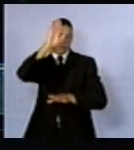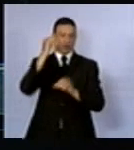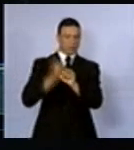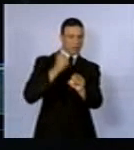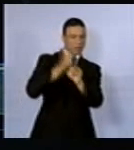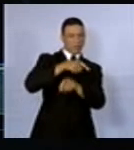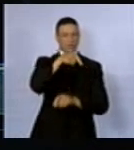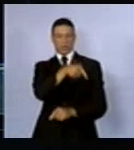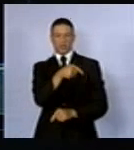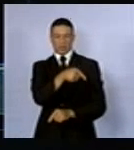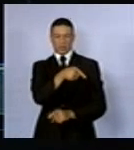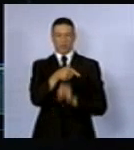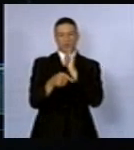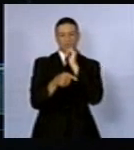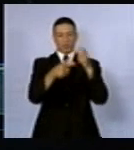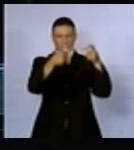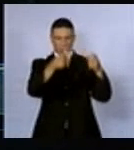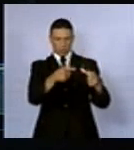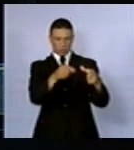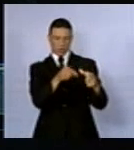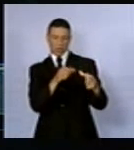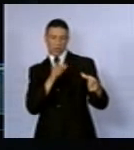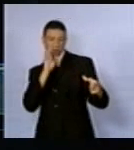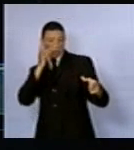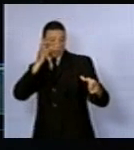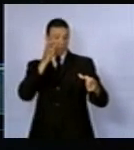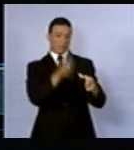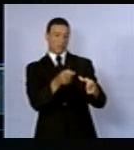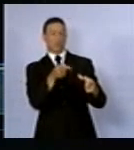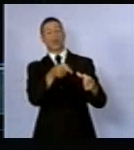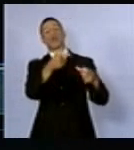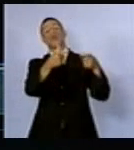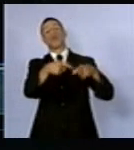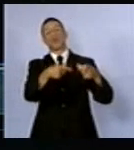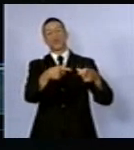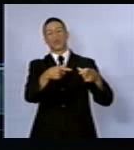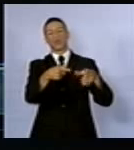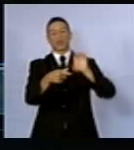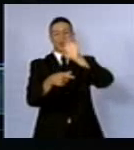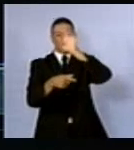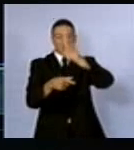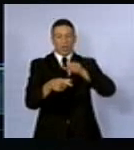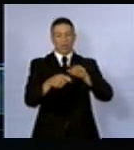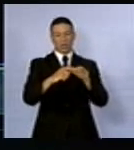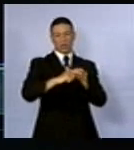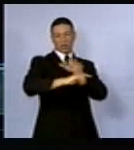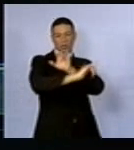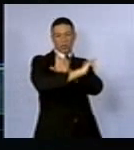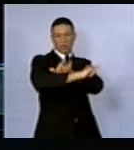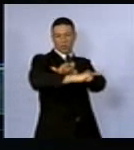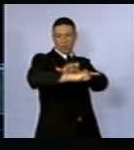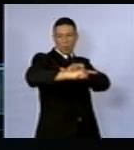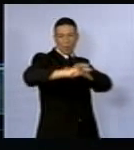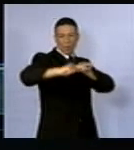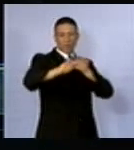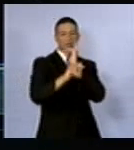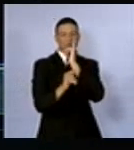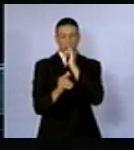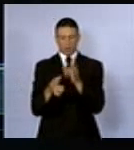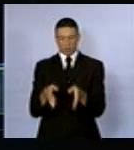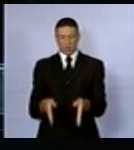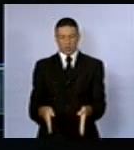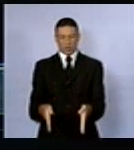exemplo, um dos locais que tem a nossa preferência de passar são os canteiros centrais das avenidas. Por